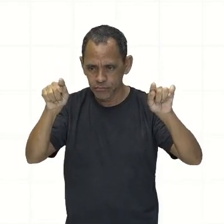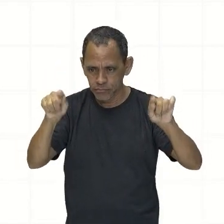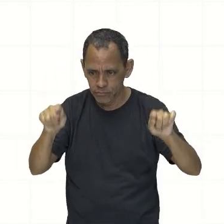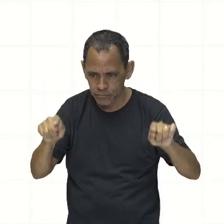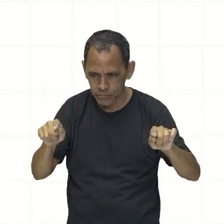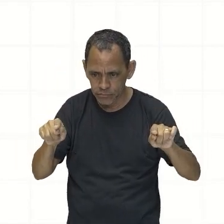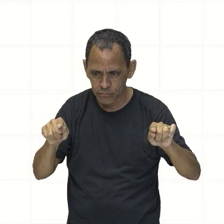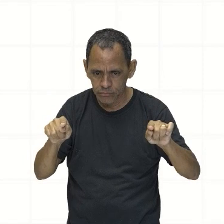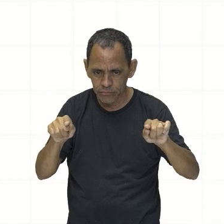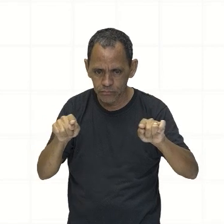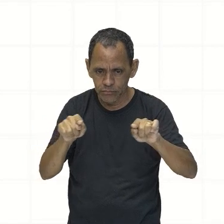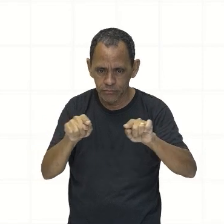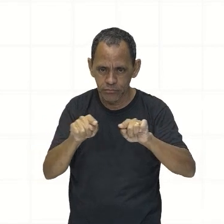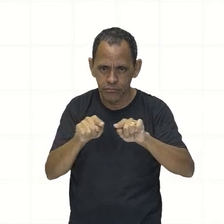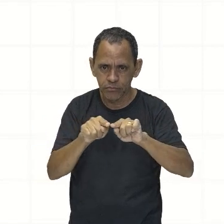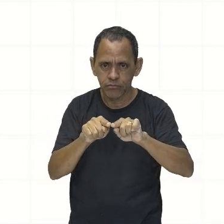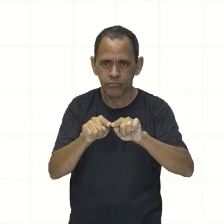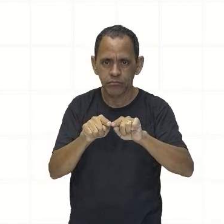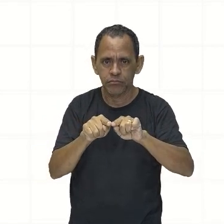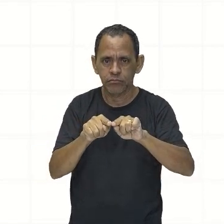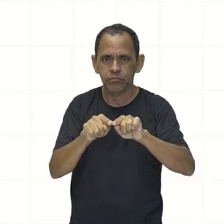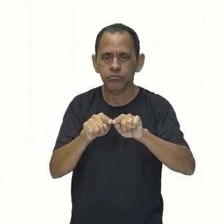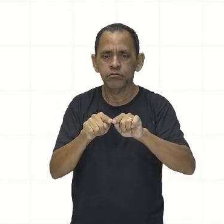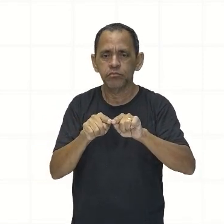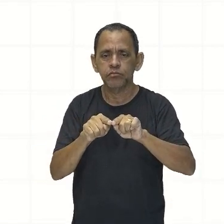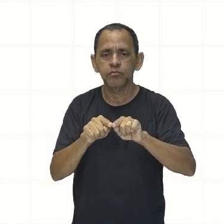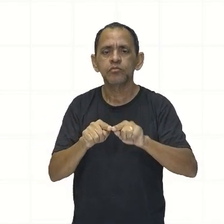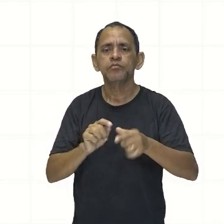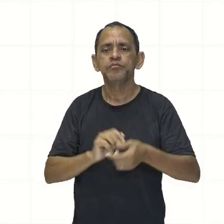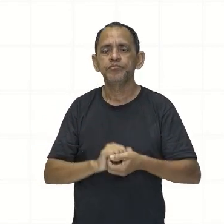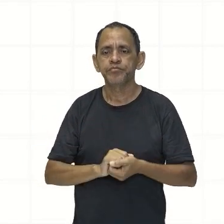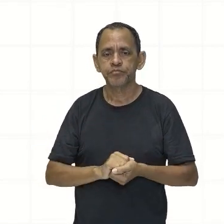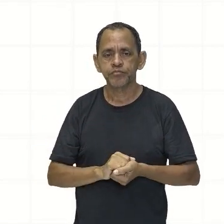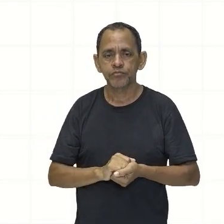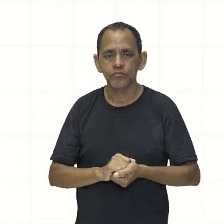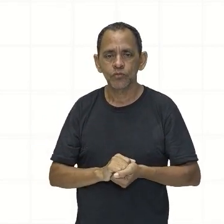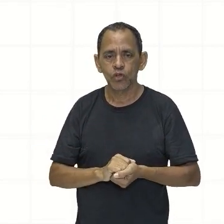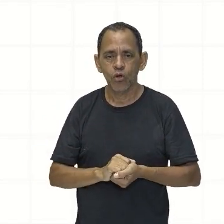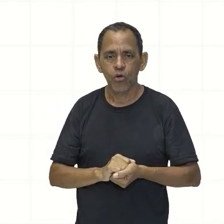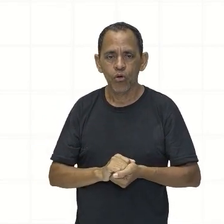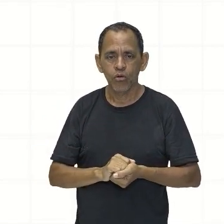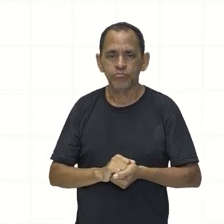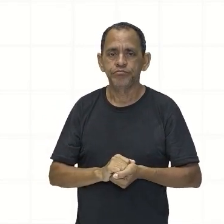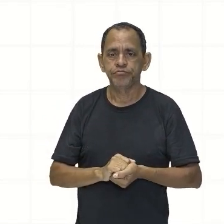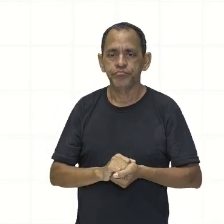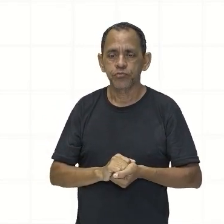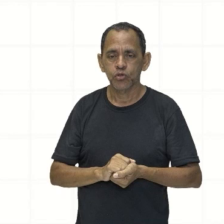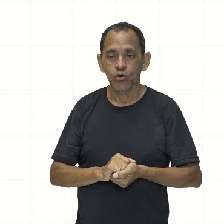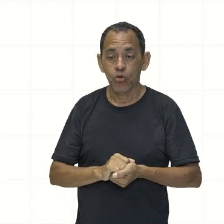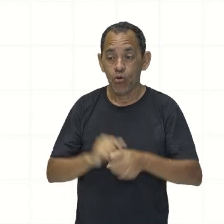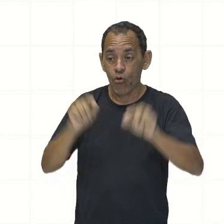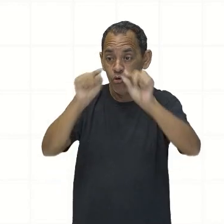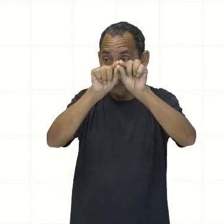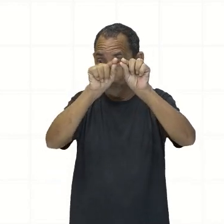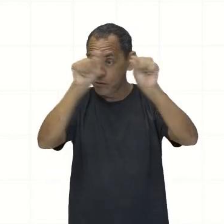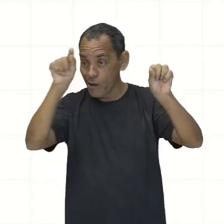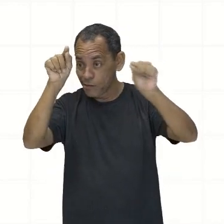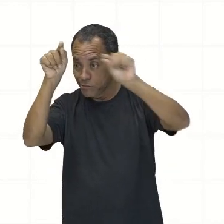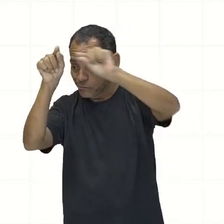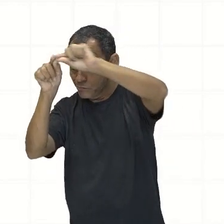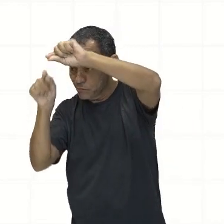um quadrilátero onde os lados opostos,